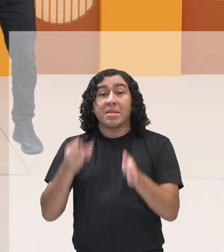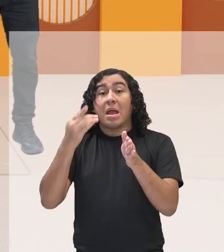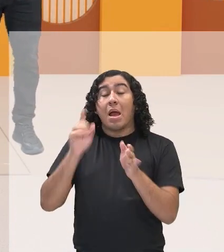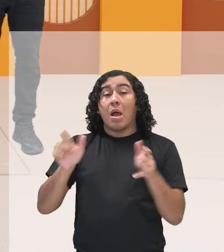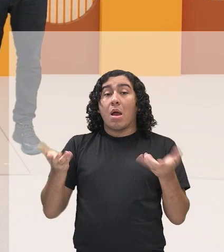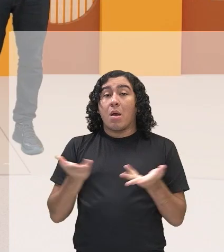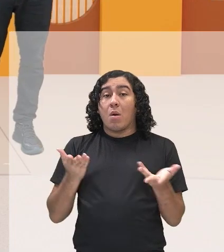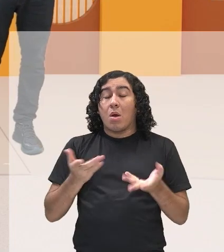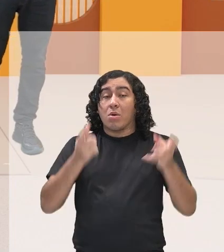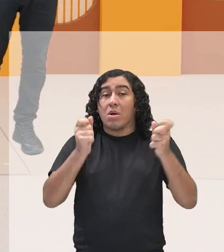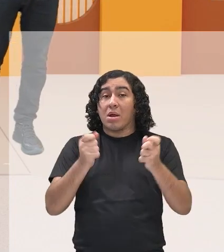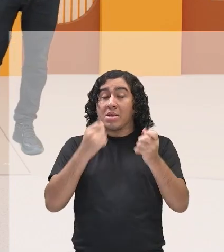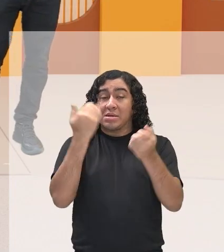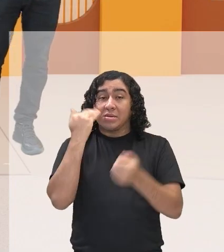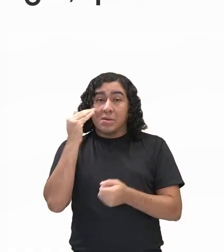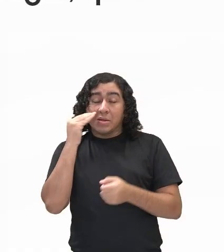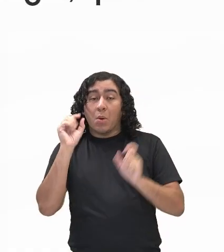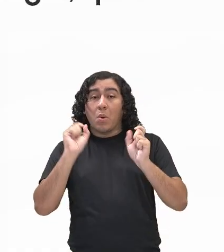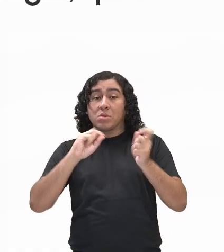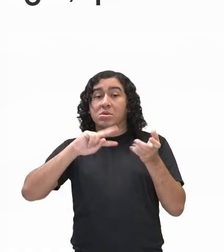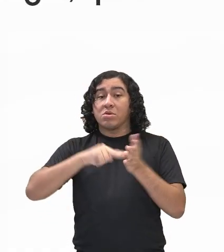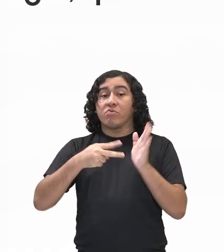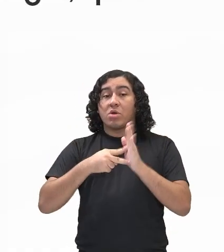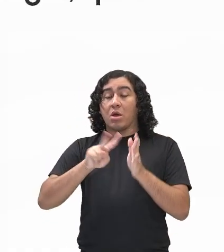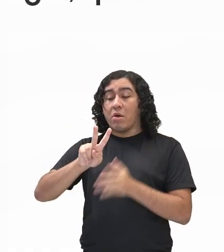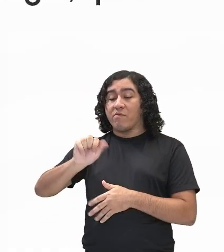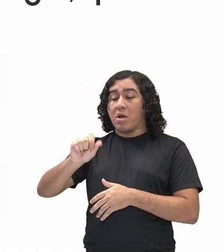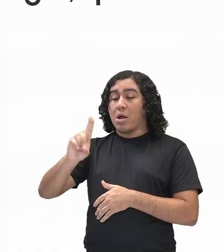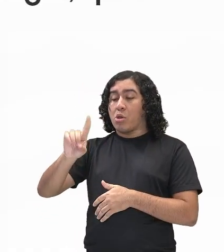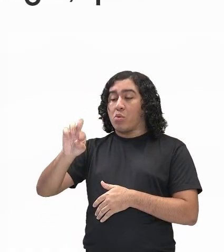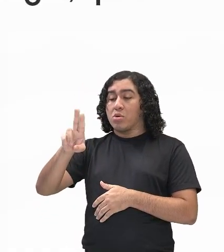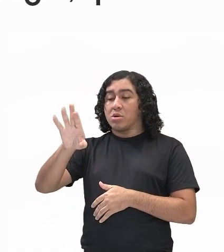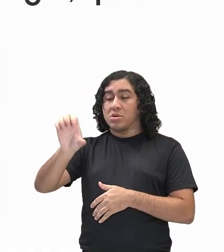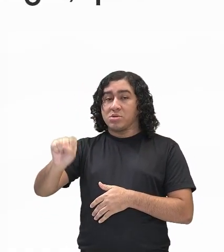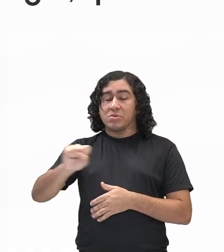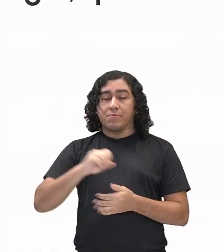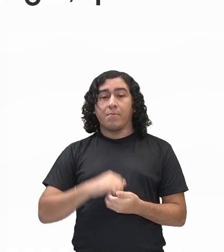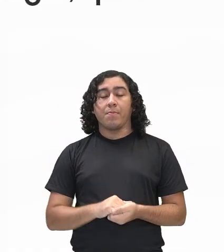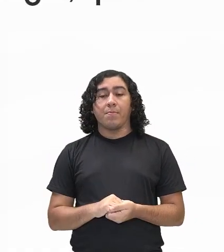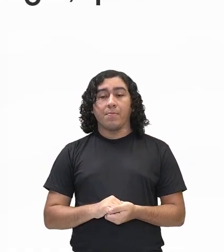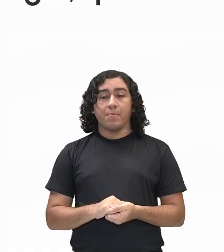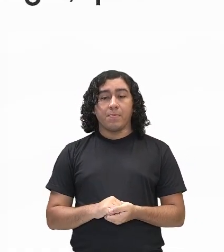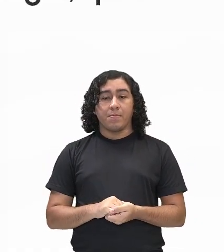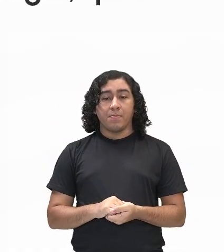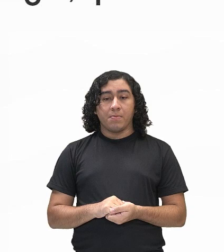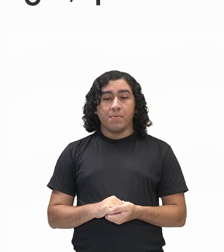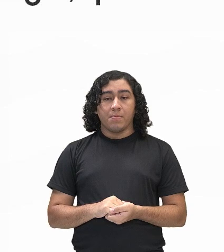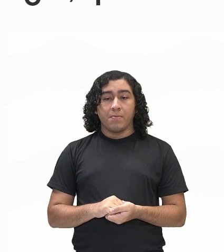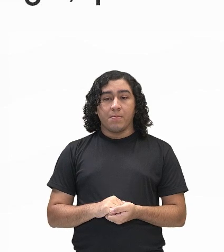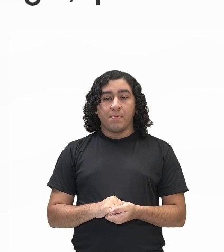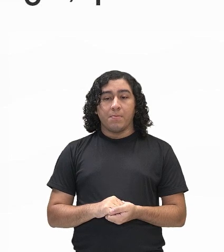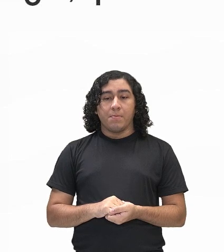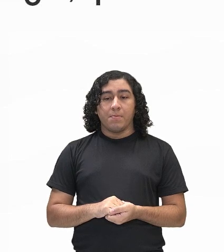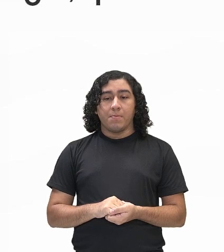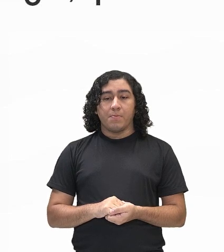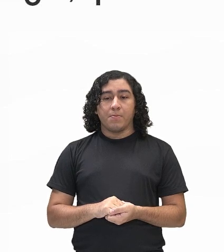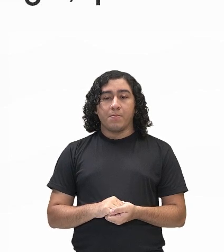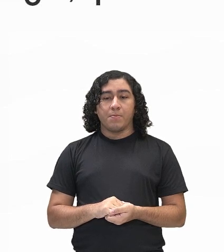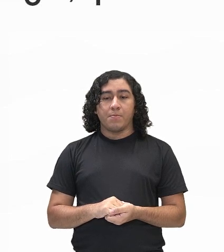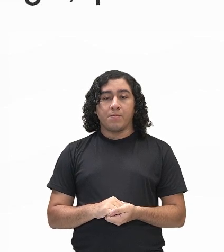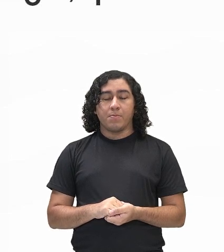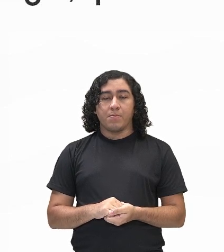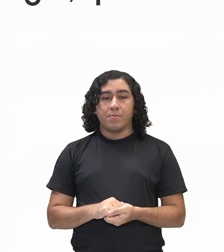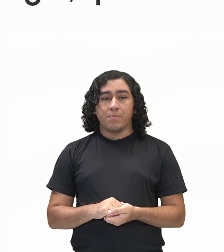O que são os valores? Então nós vamos ver que valor é um termo difícil